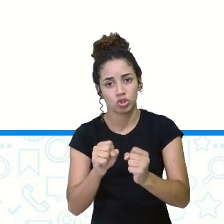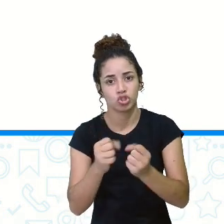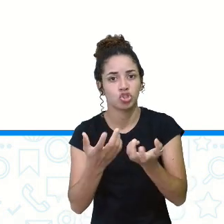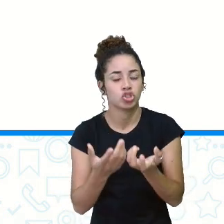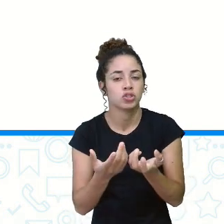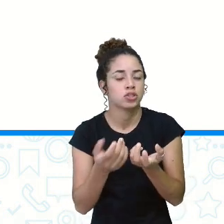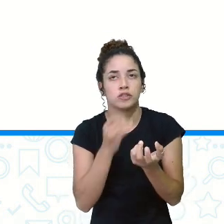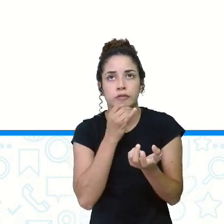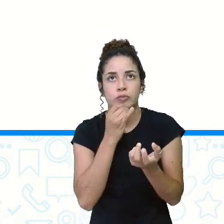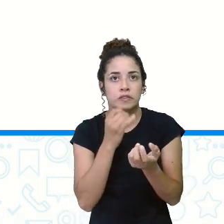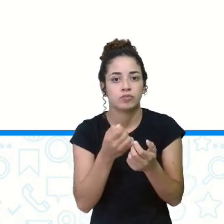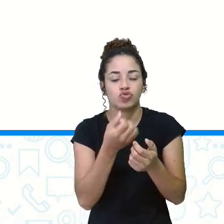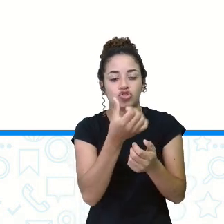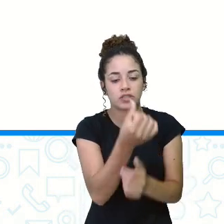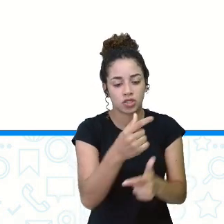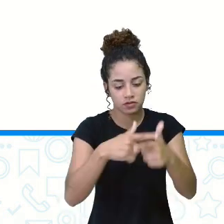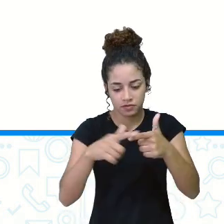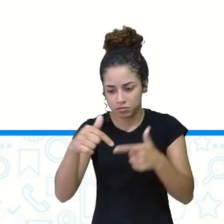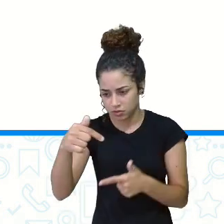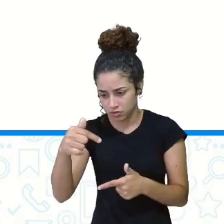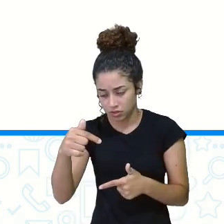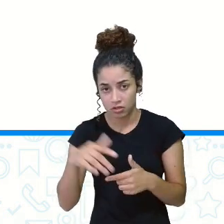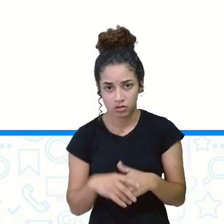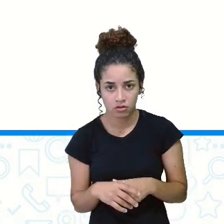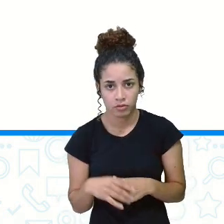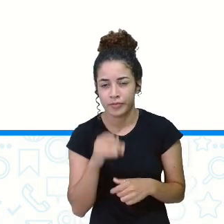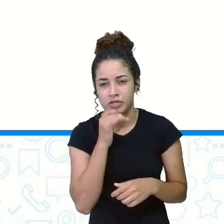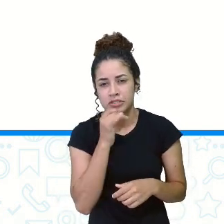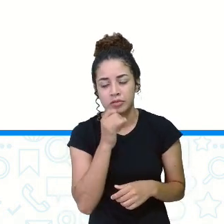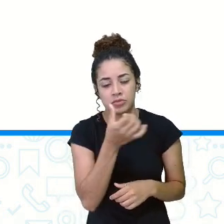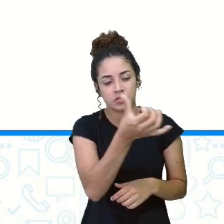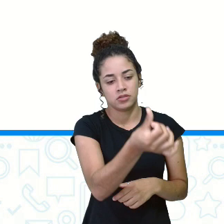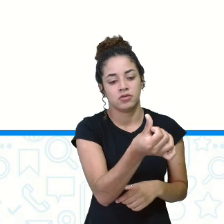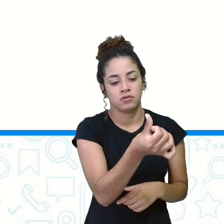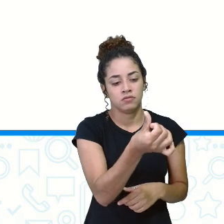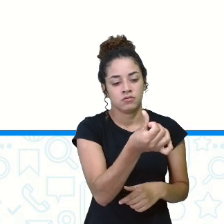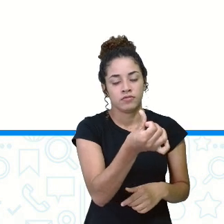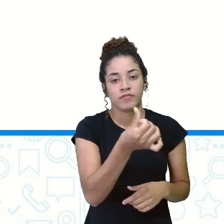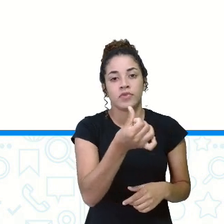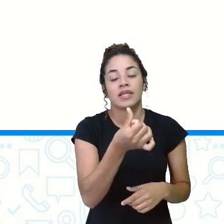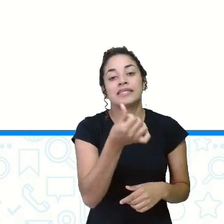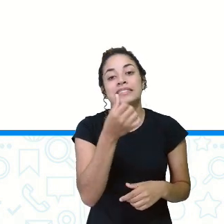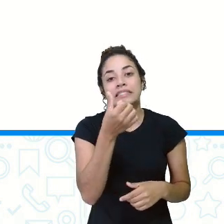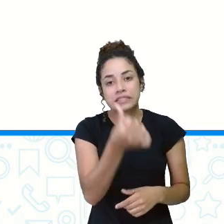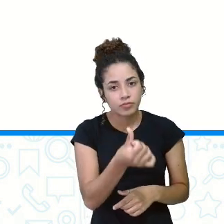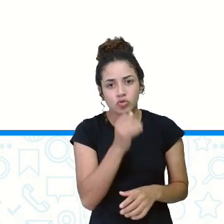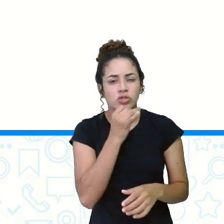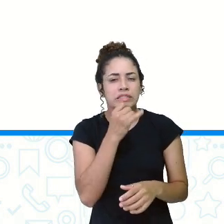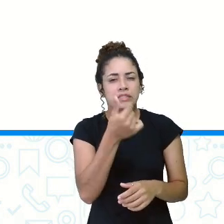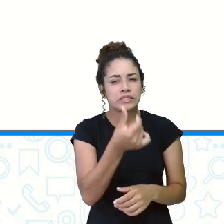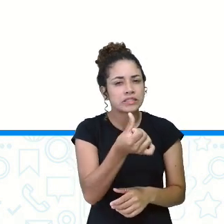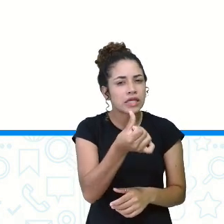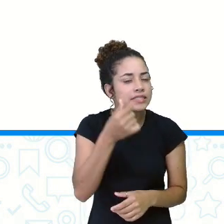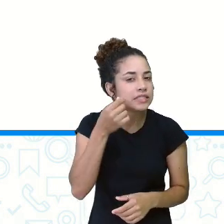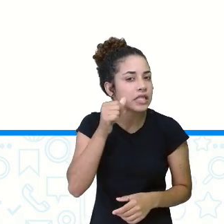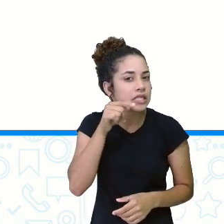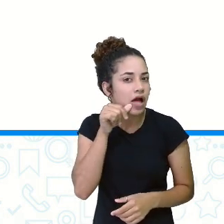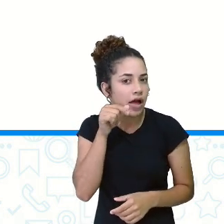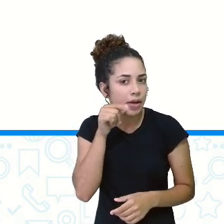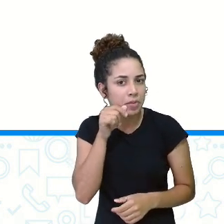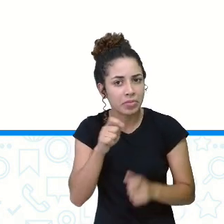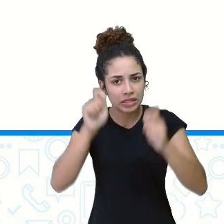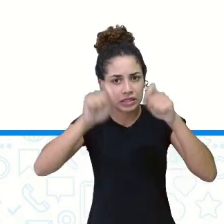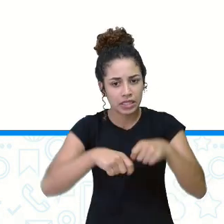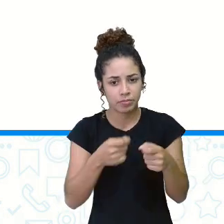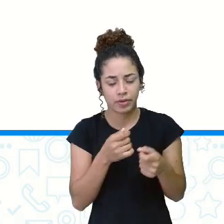para 7? Se eu tiver 6 lápis, eu tenho como dividir em partes inteiras para